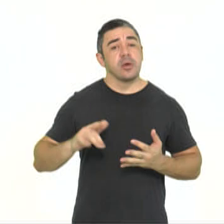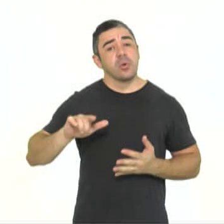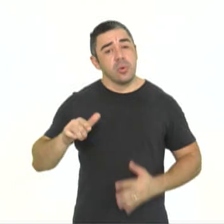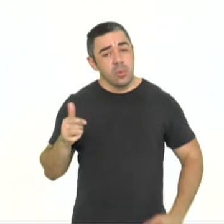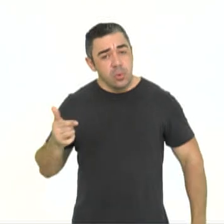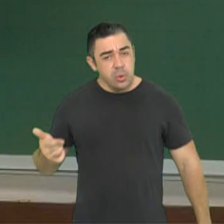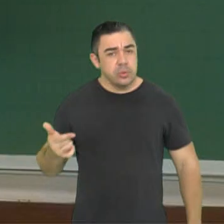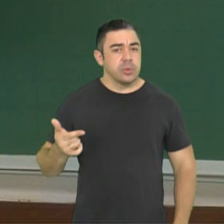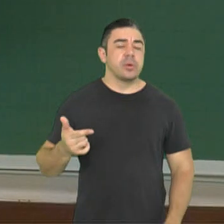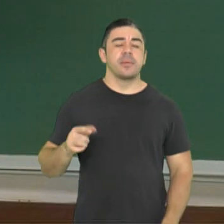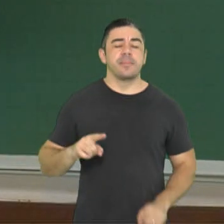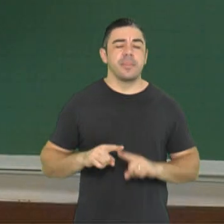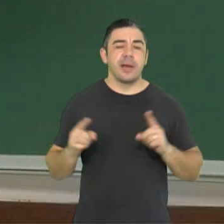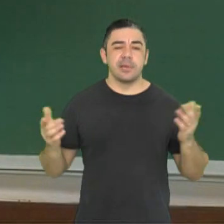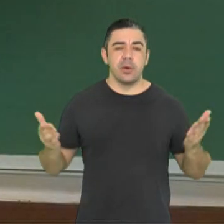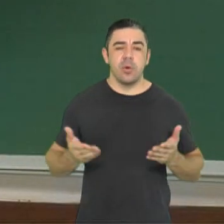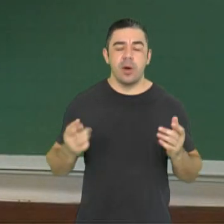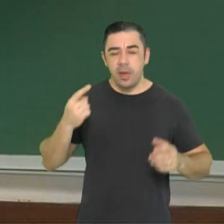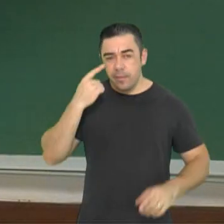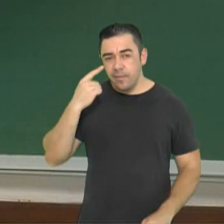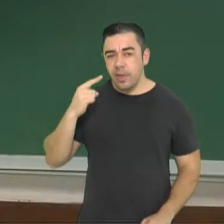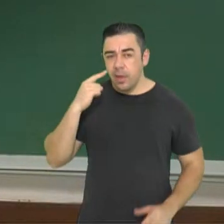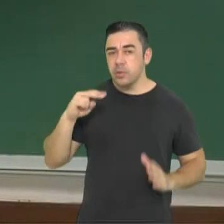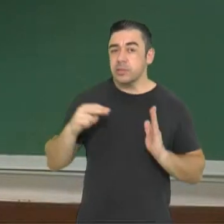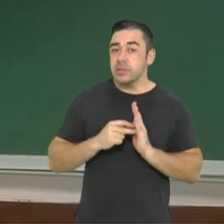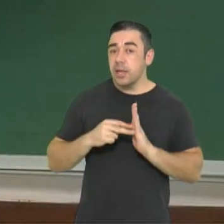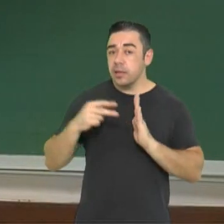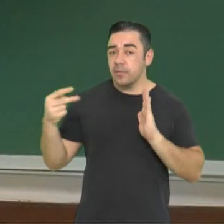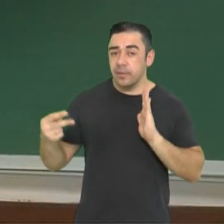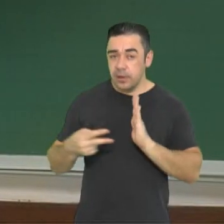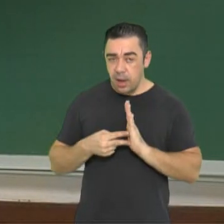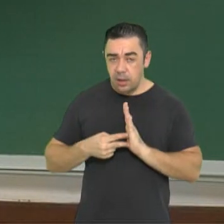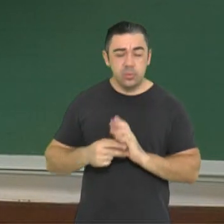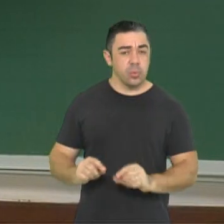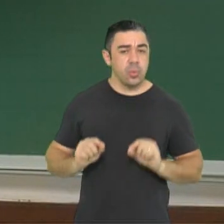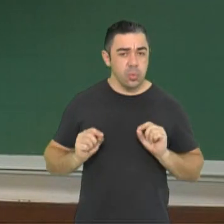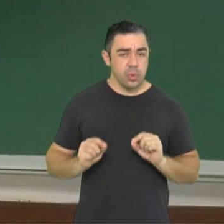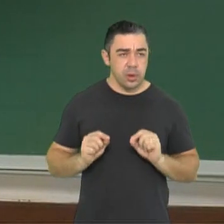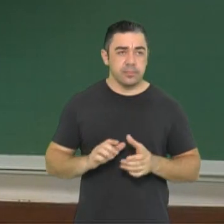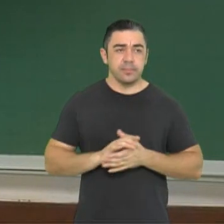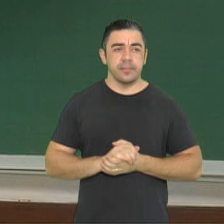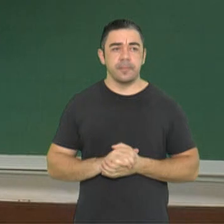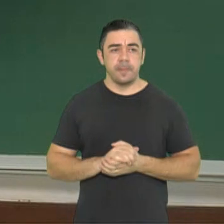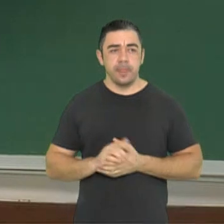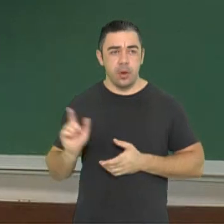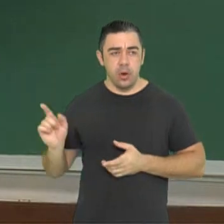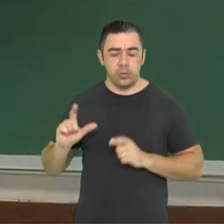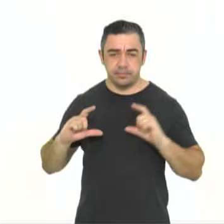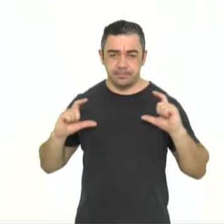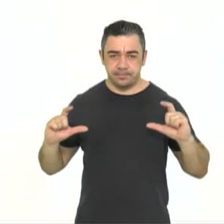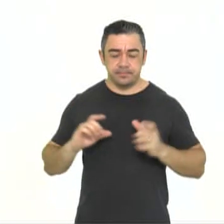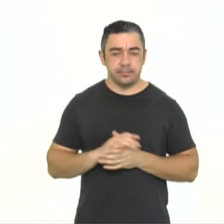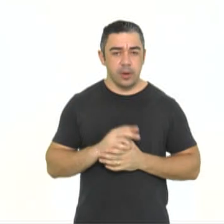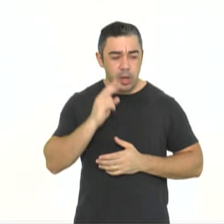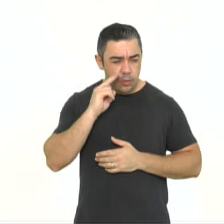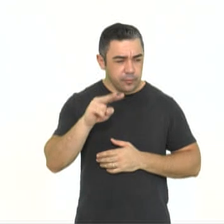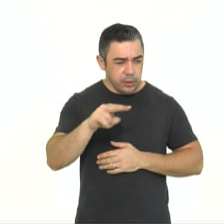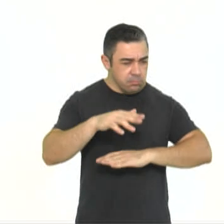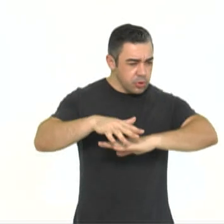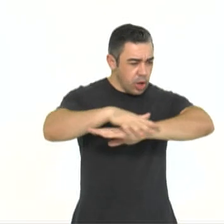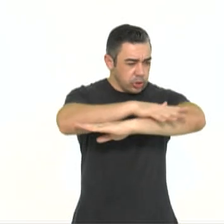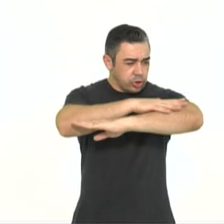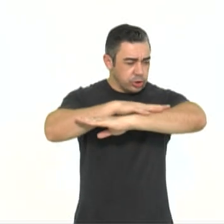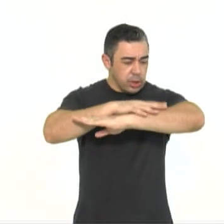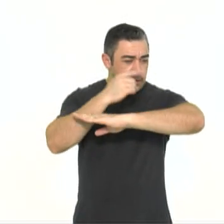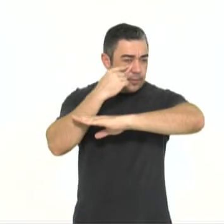trecho, só que agora a gente vai ter que entender os sentidos que foram produzidos. Olha o trecho. Olhei um pouco o